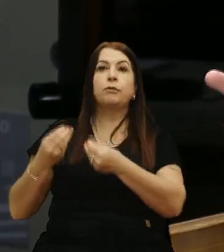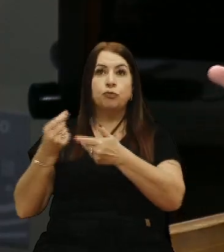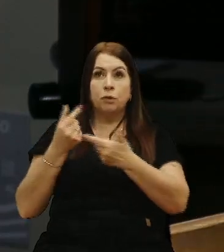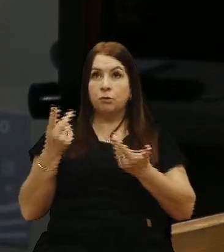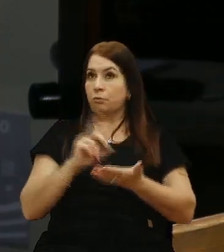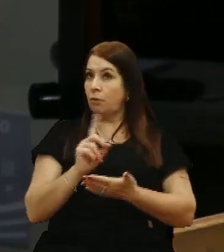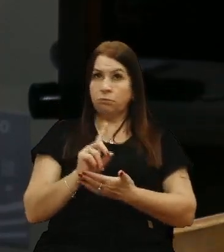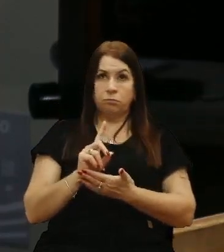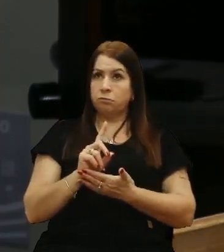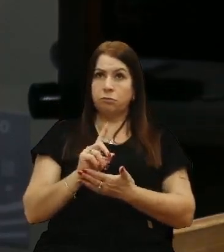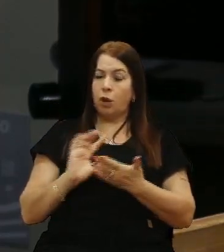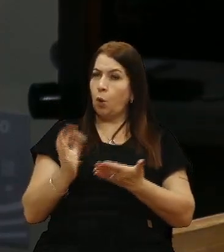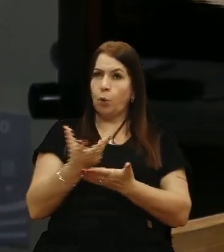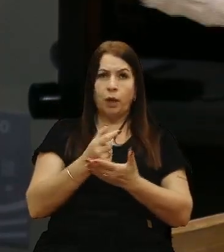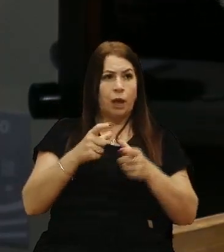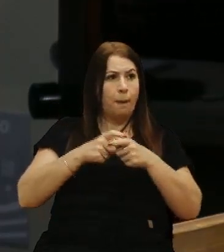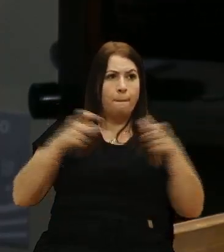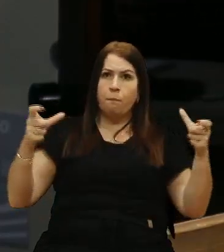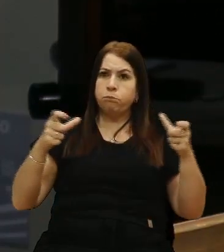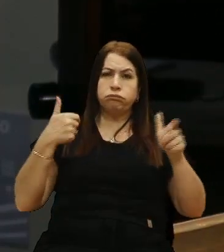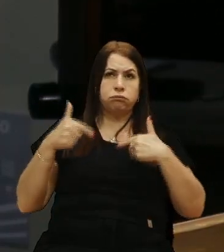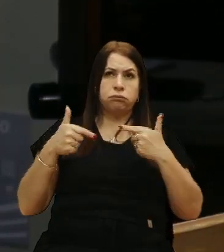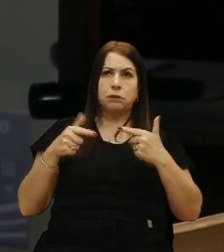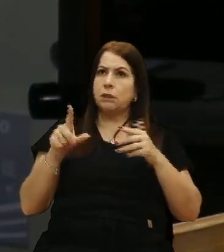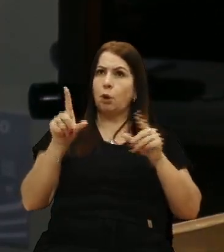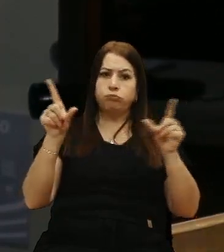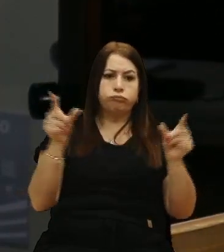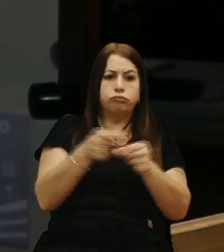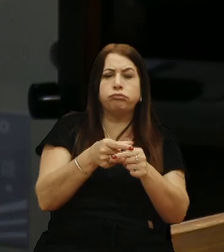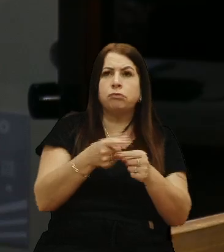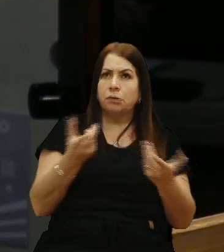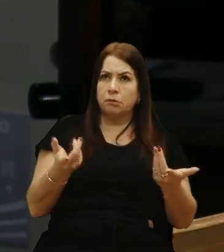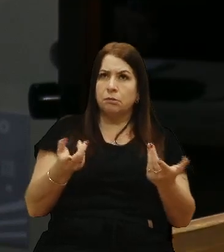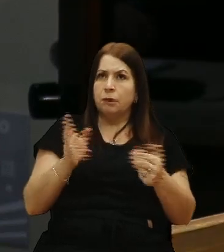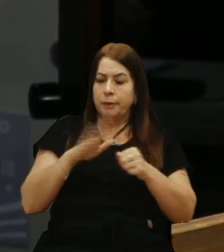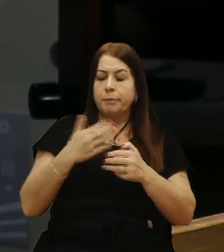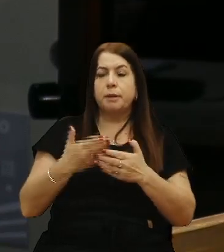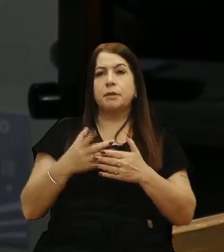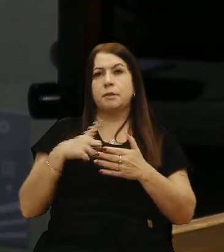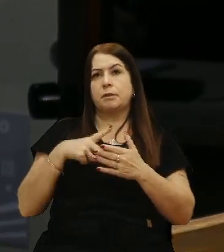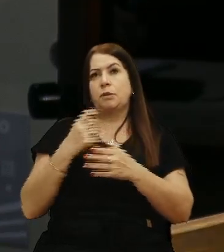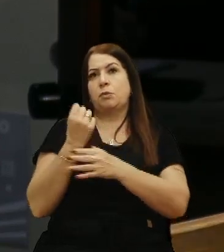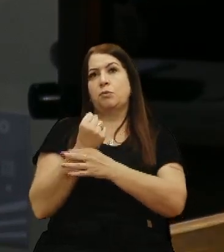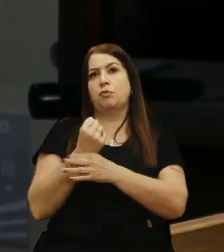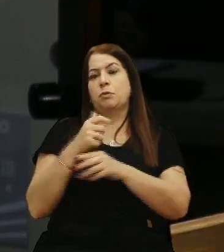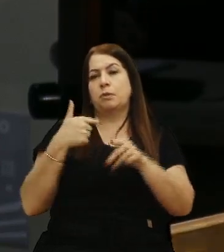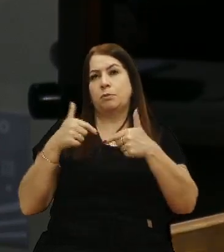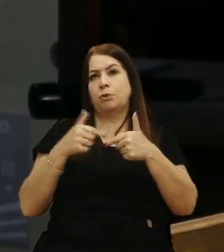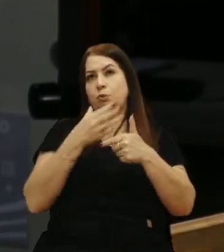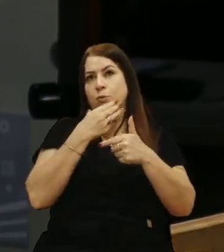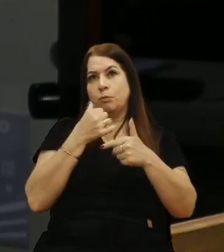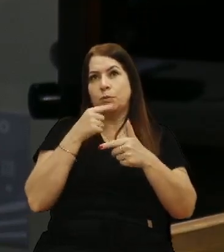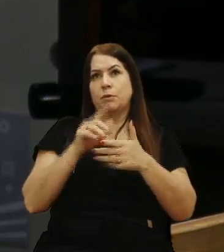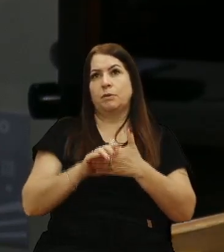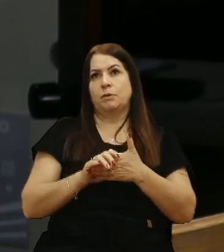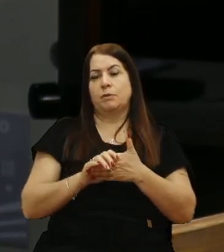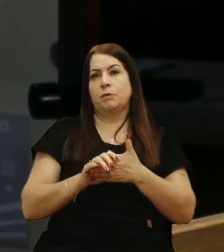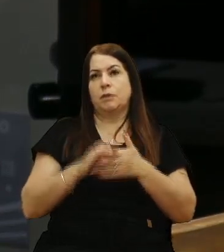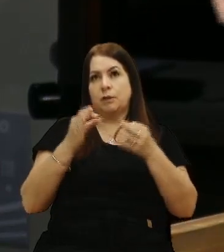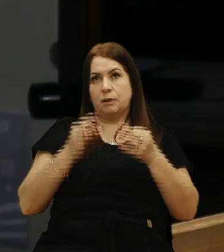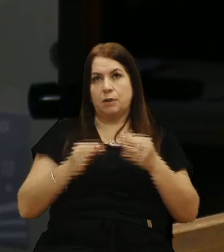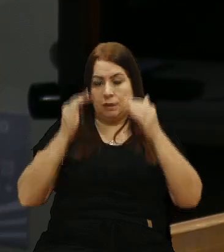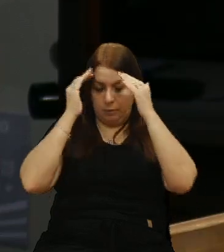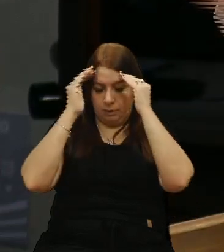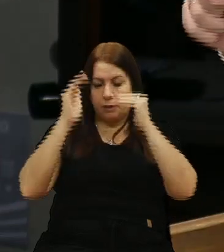Não! A Codeca tem que ampliar o serviço e não reduzir. E cada vez mais garantir que os trabalhadores tenham sua dignidade